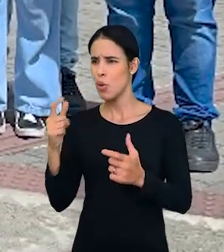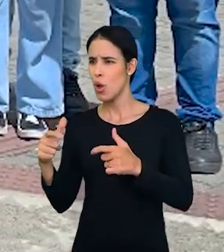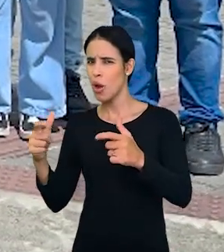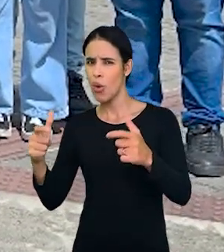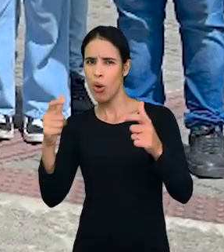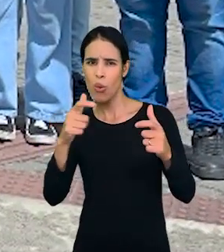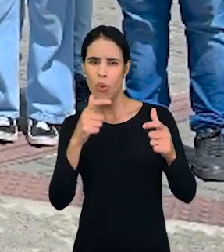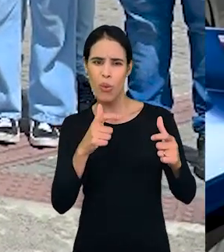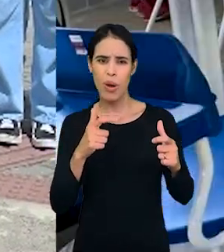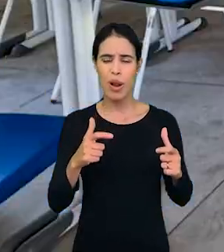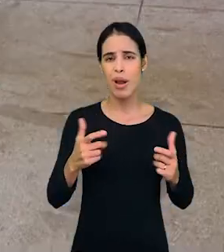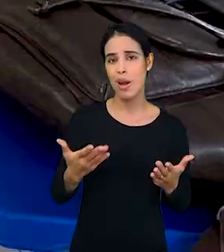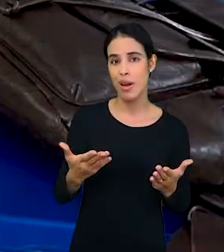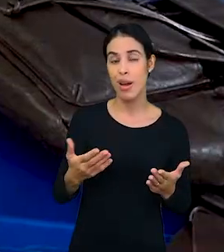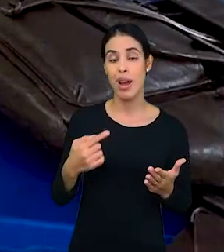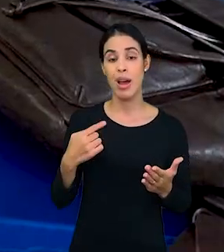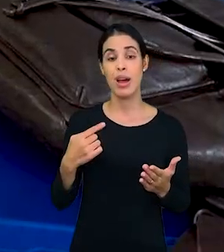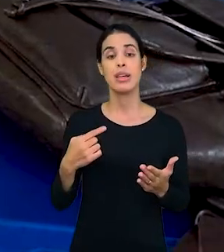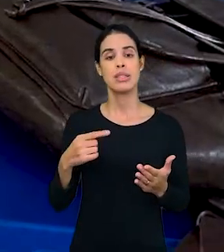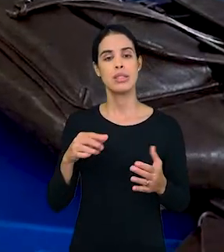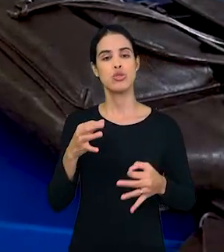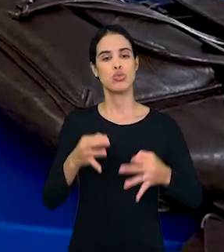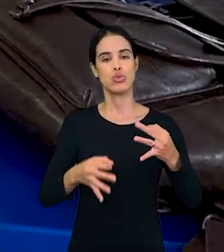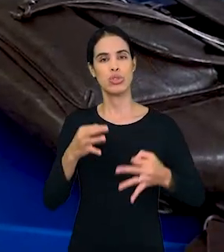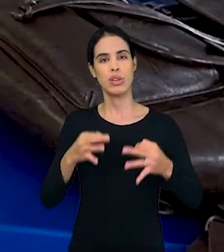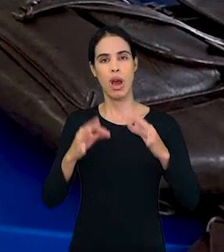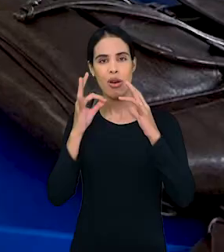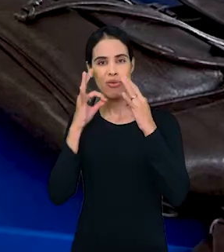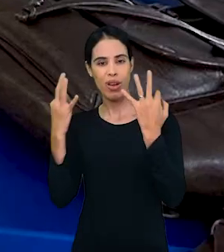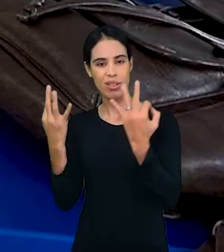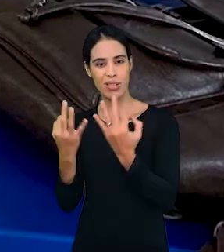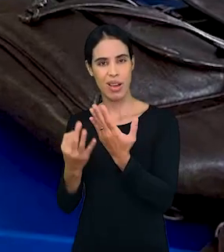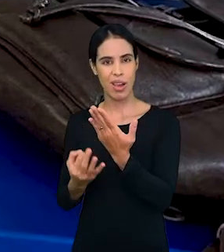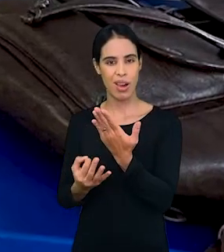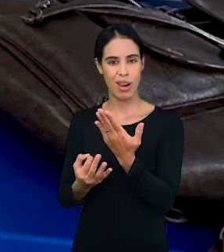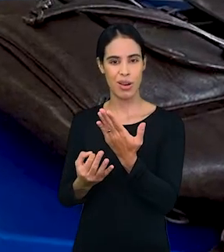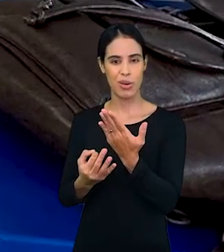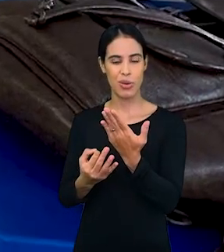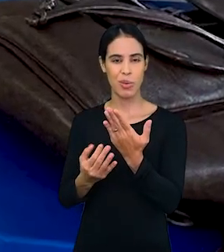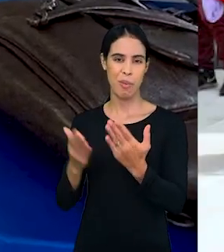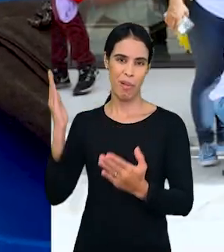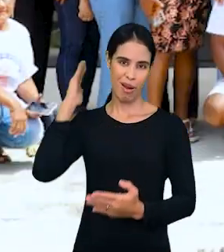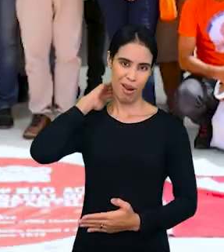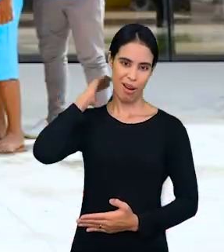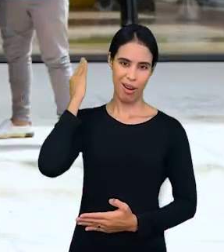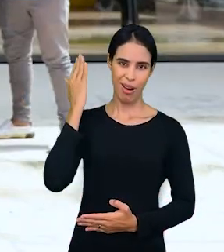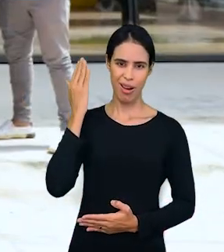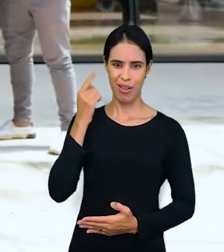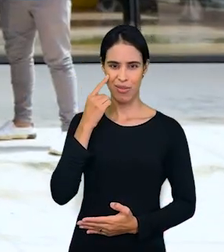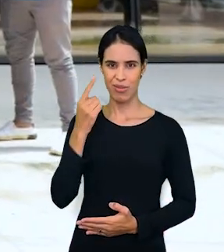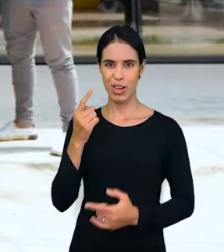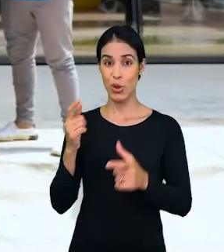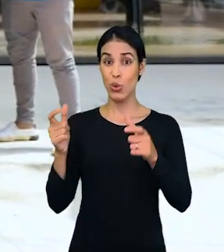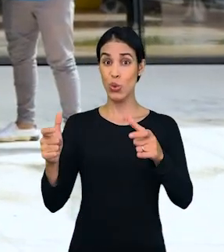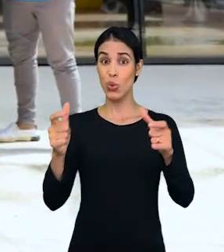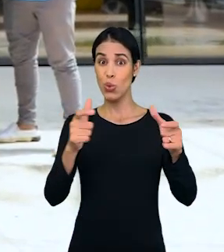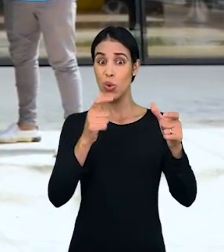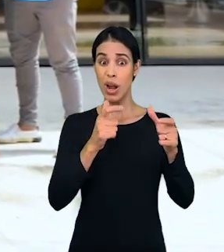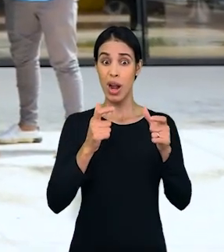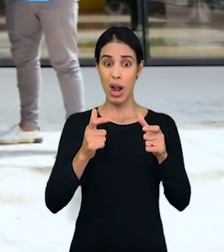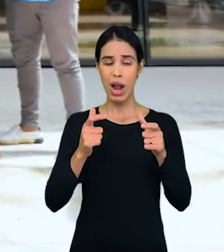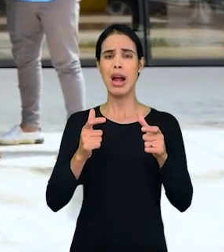enfim, o Judiciário Fraterno, no Pará. São várias